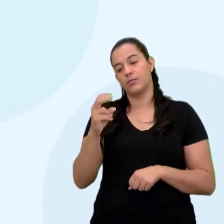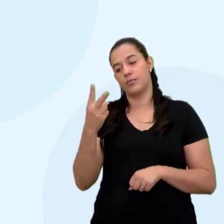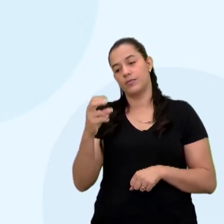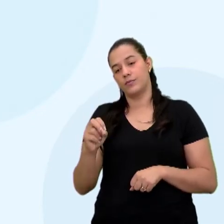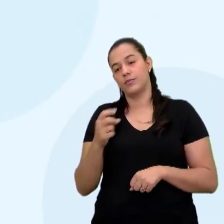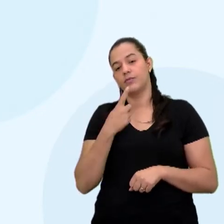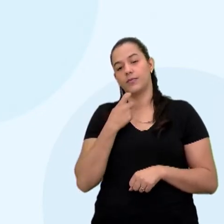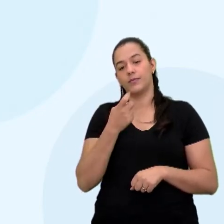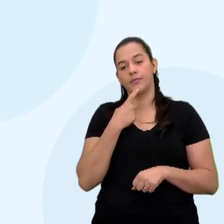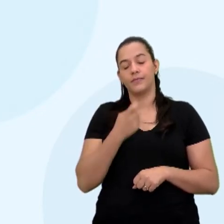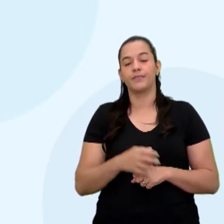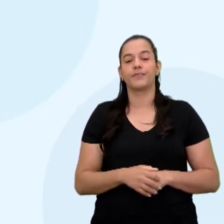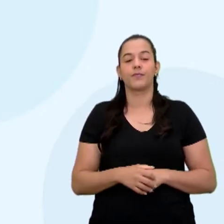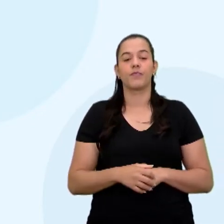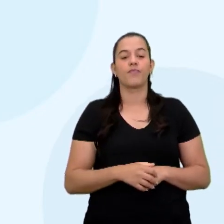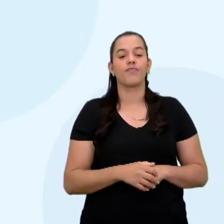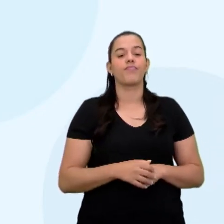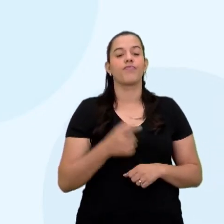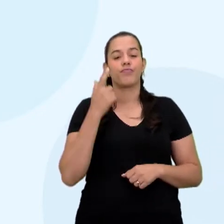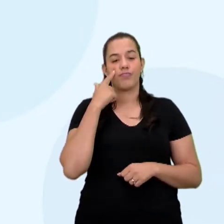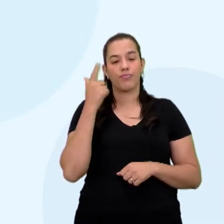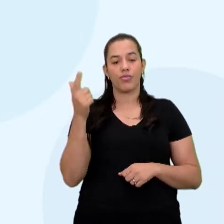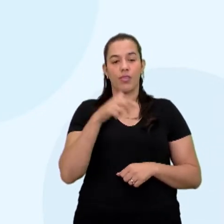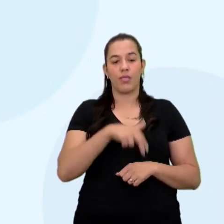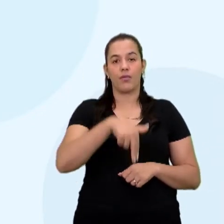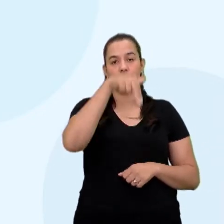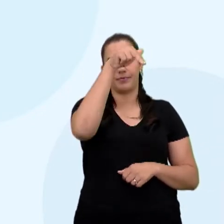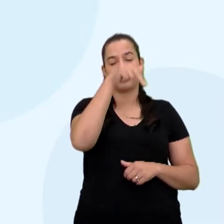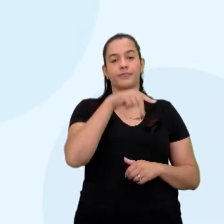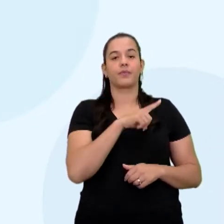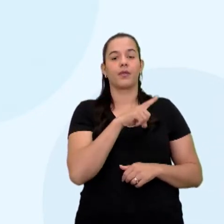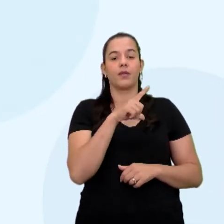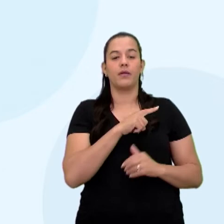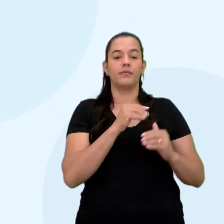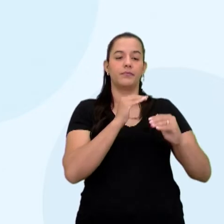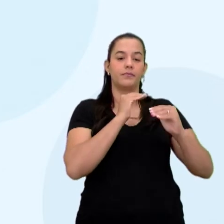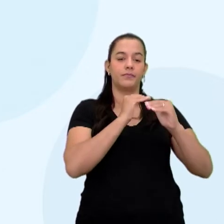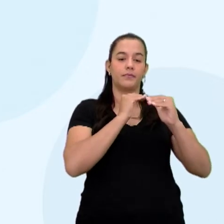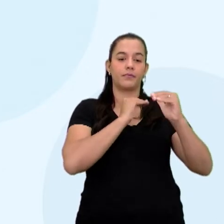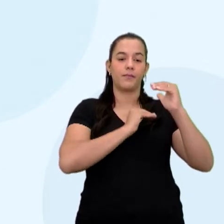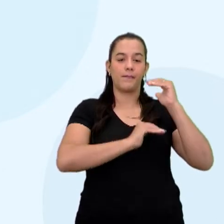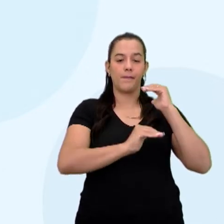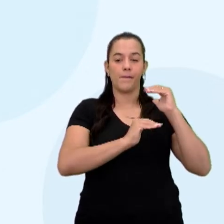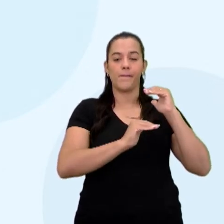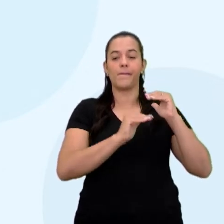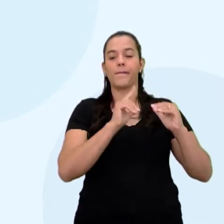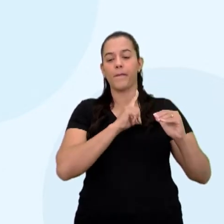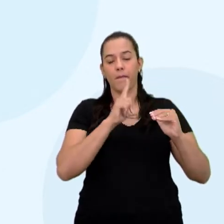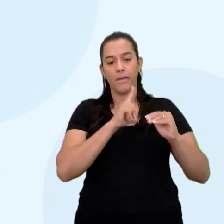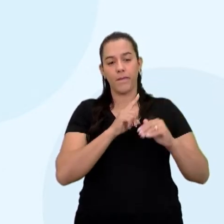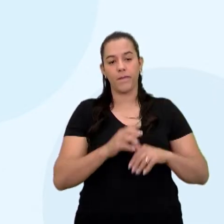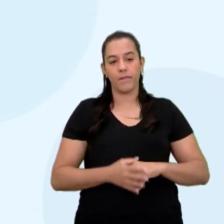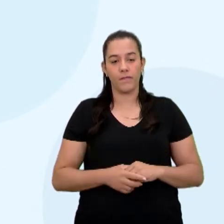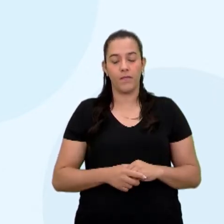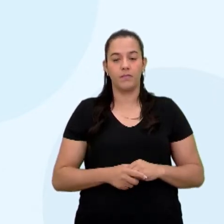Então o Norte foi de R$ 15.870 per capita, né, anual, para